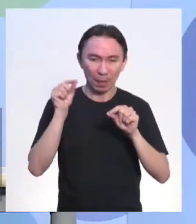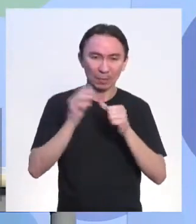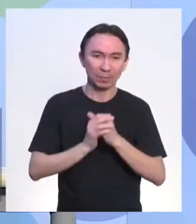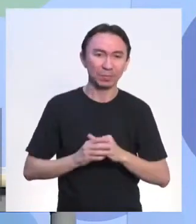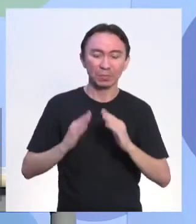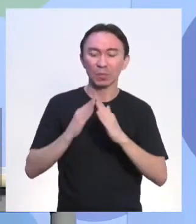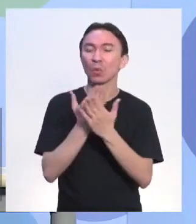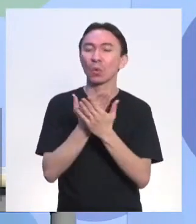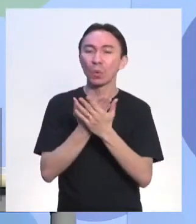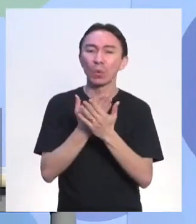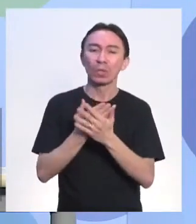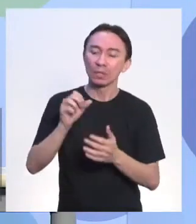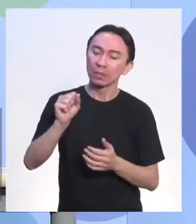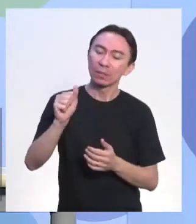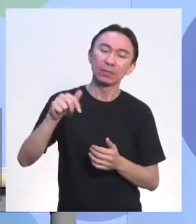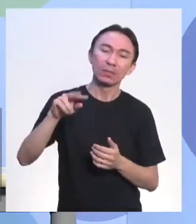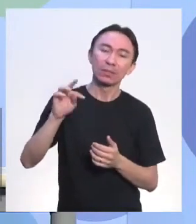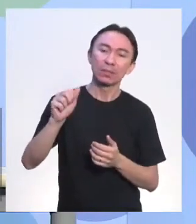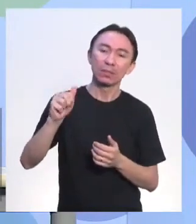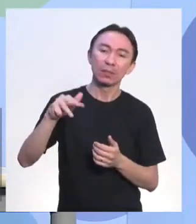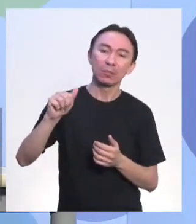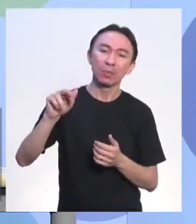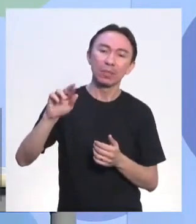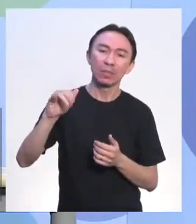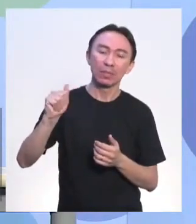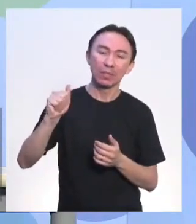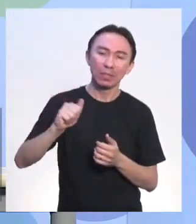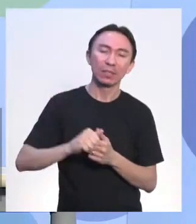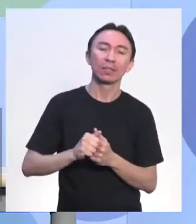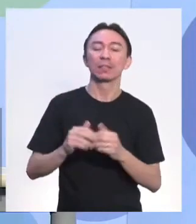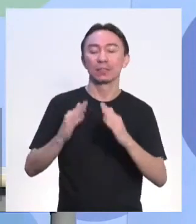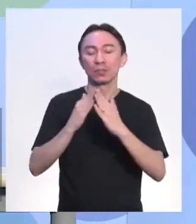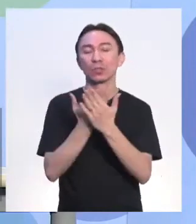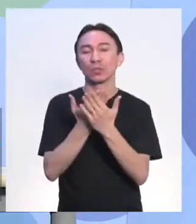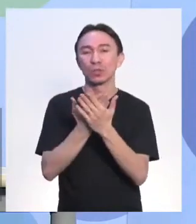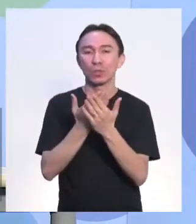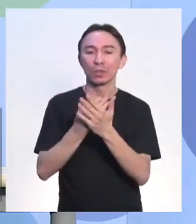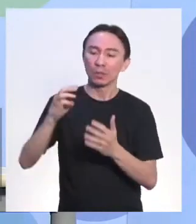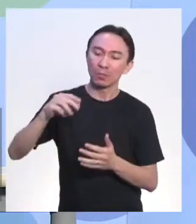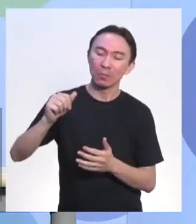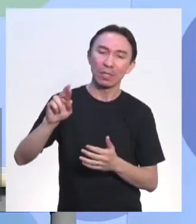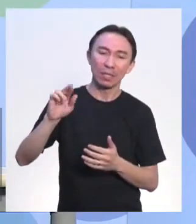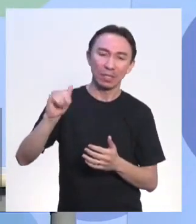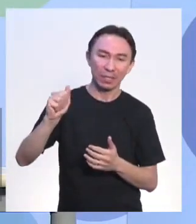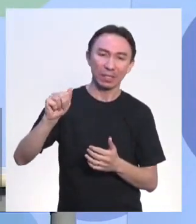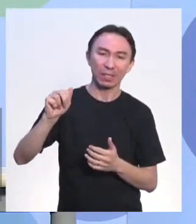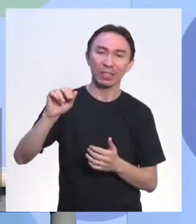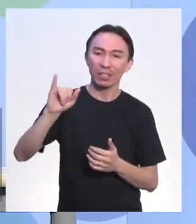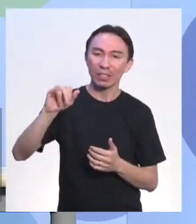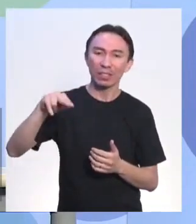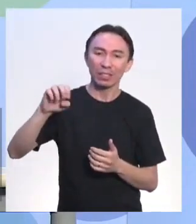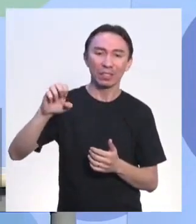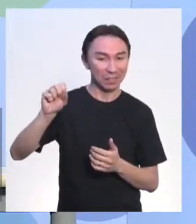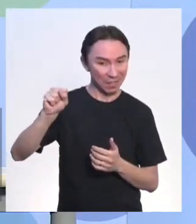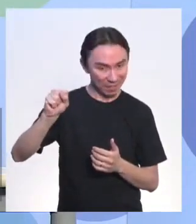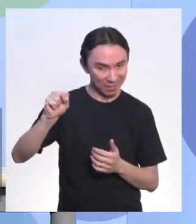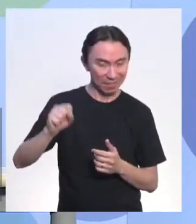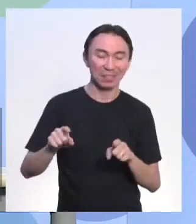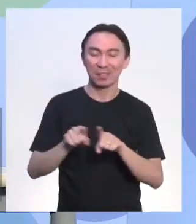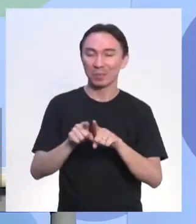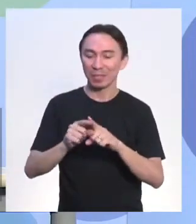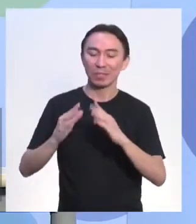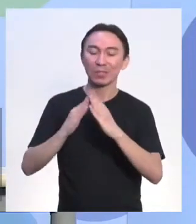Escola Santa Maria, Escola Dimpina Rocha, Escola Maria Inês Araújo, Escola Bento